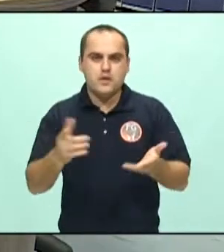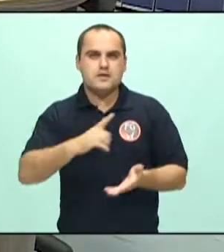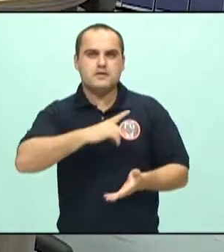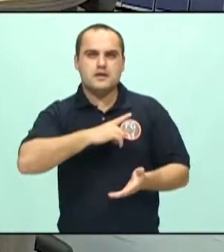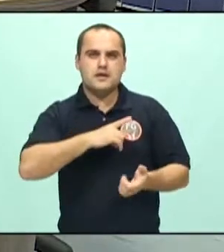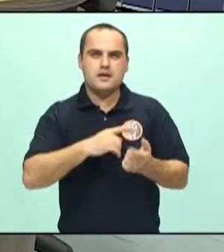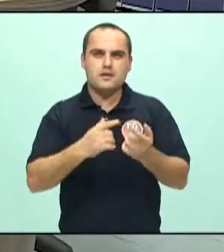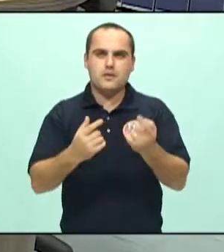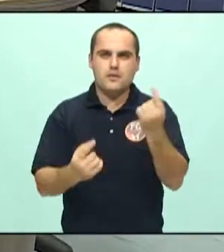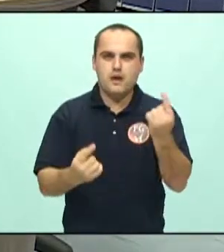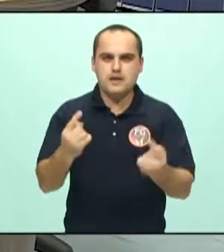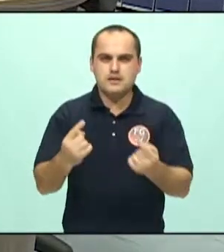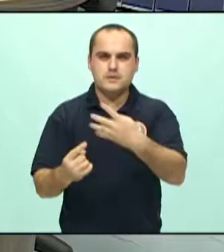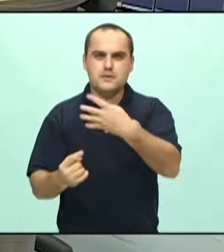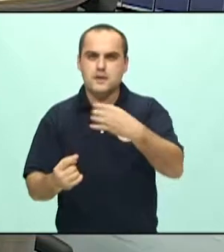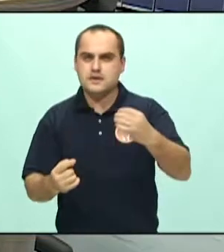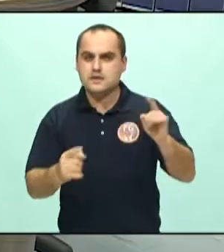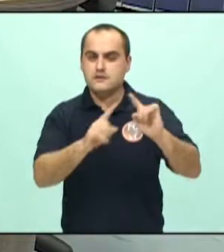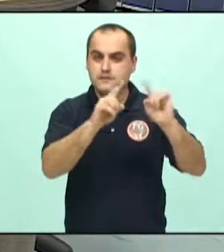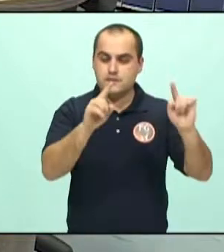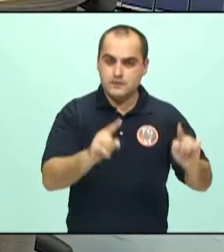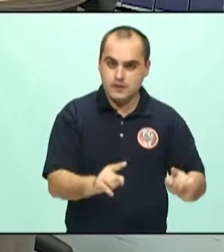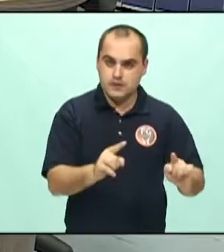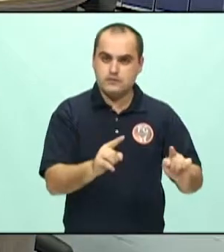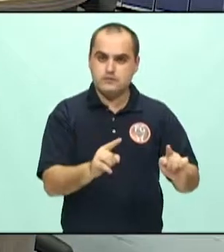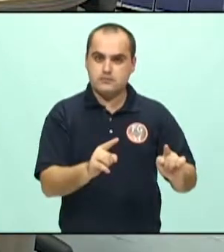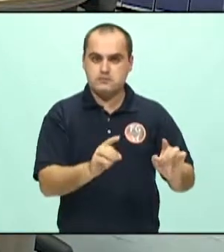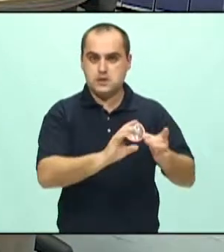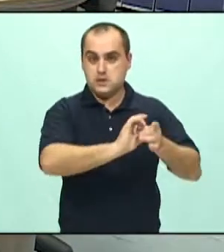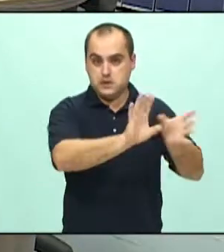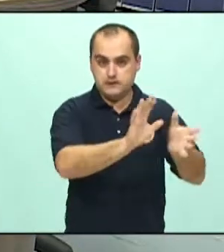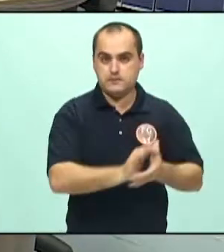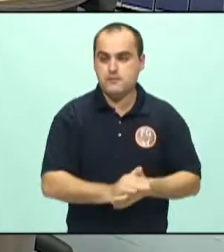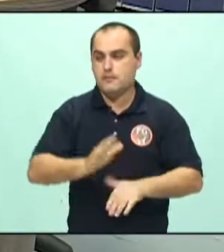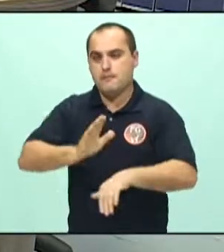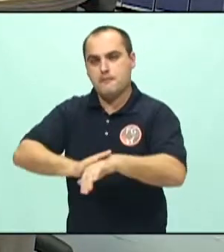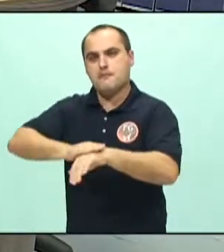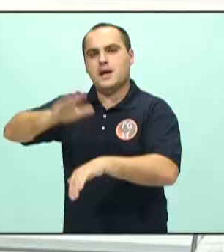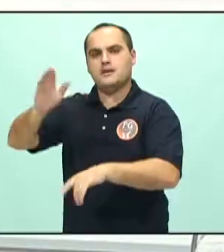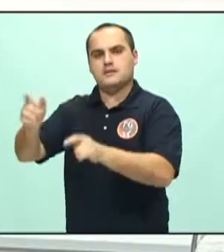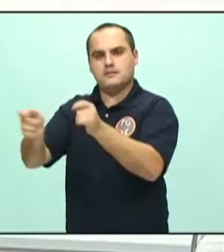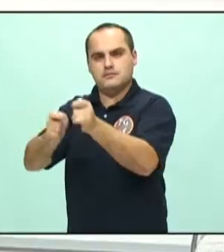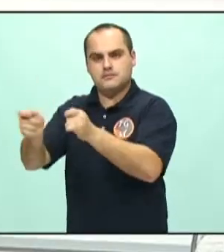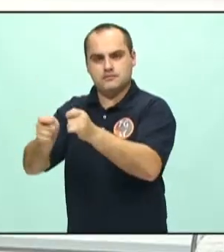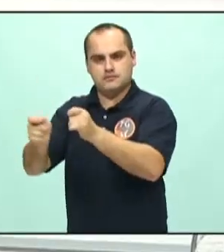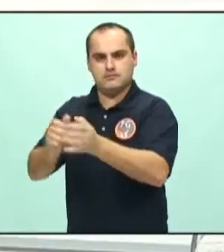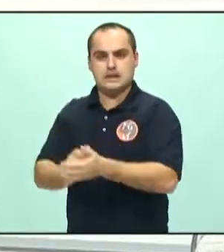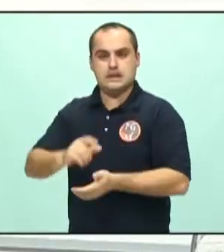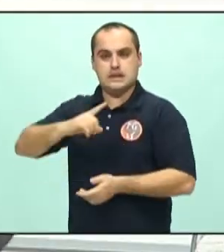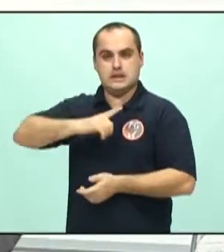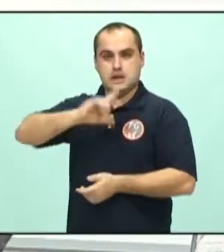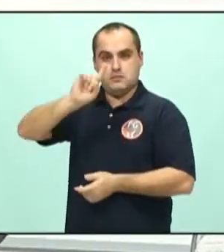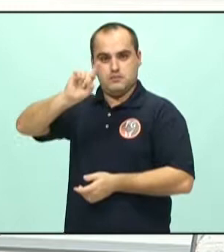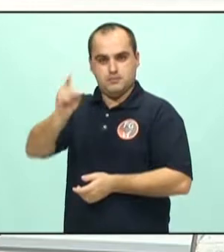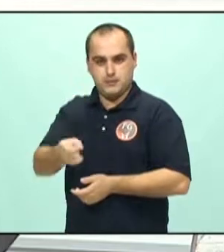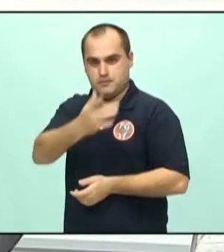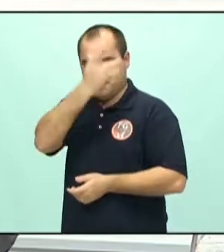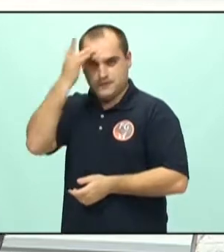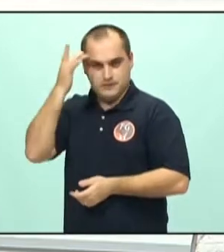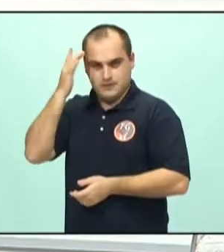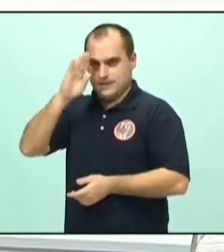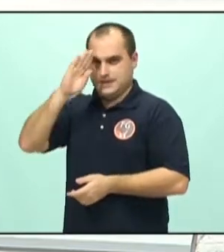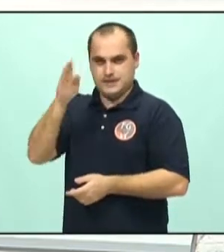400 trabalhadores avulsos, mais os funcionários da administração do porto e IPM Terminals, próximo de 1.000 pessoas que trabalham diretamente. Outros que